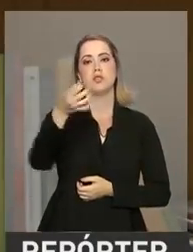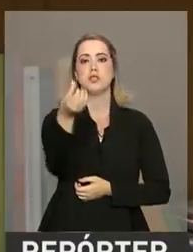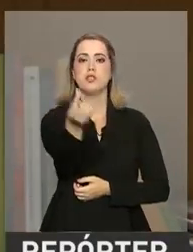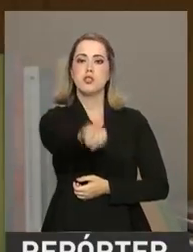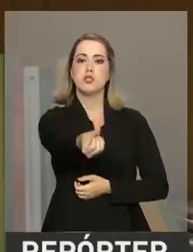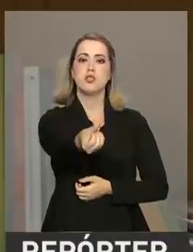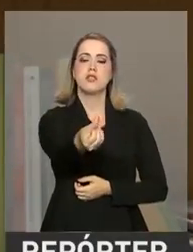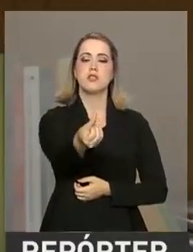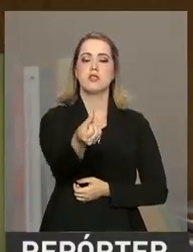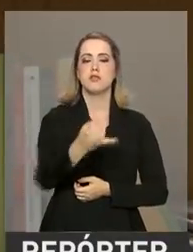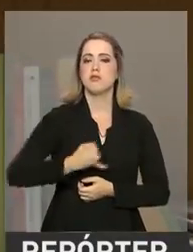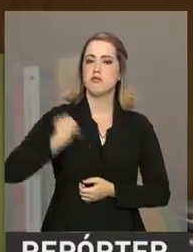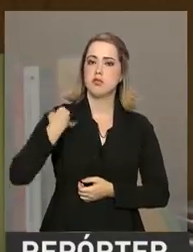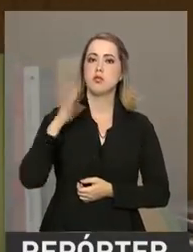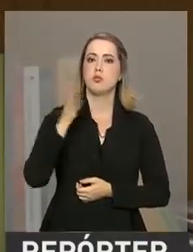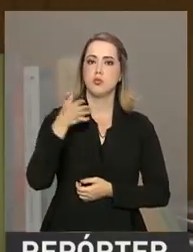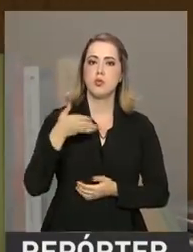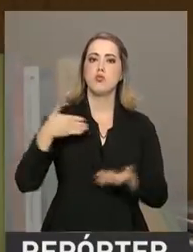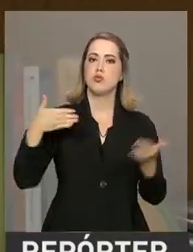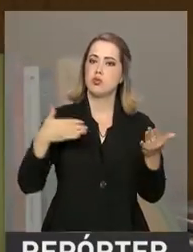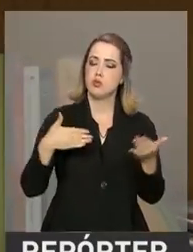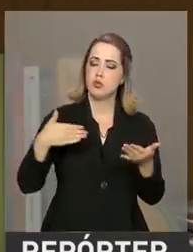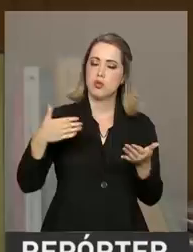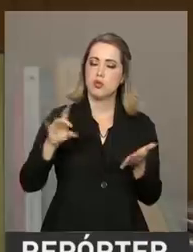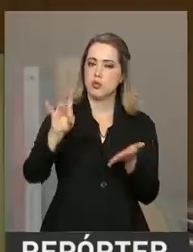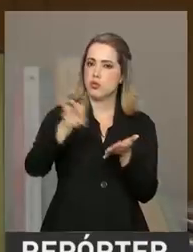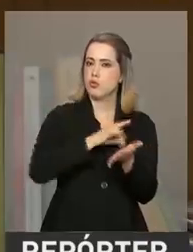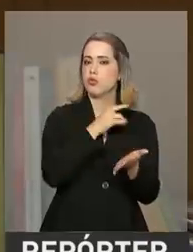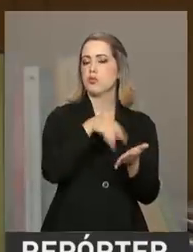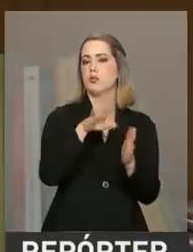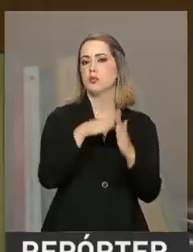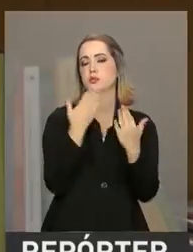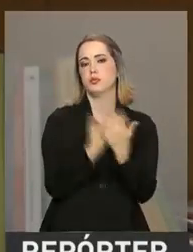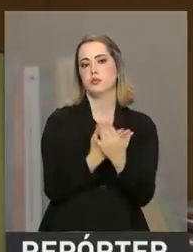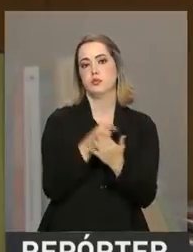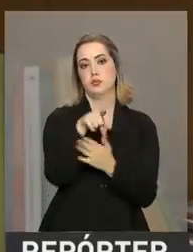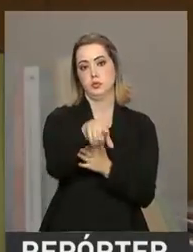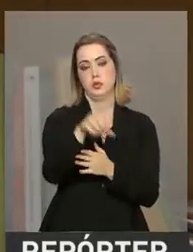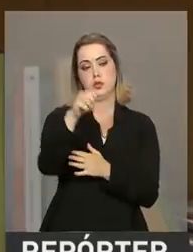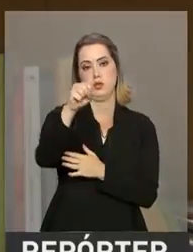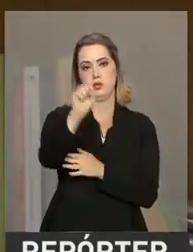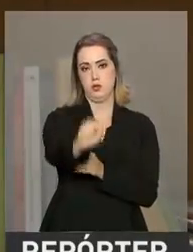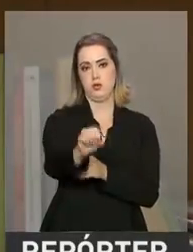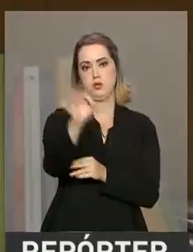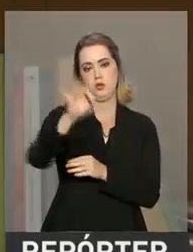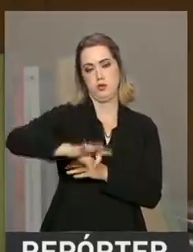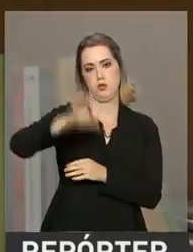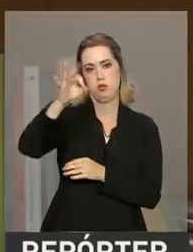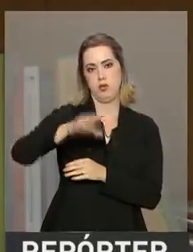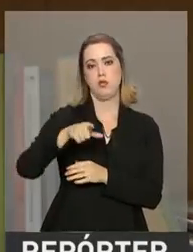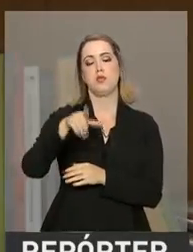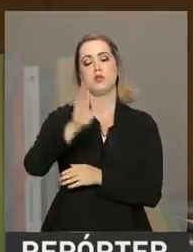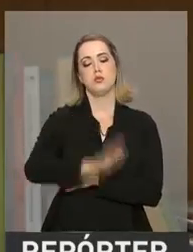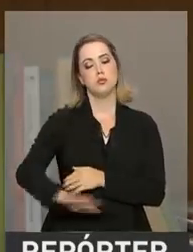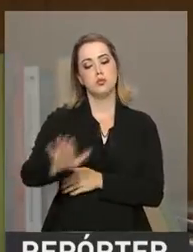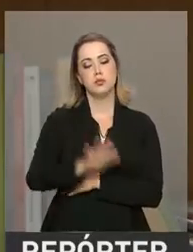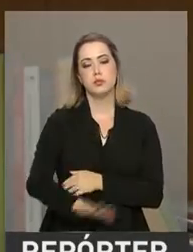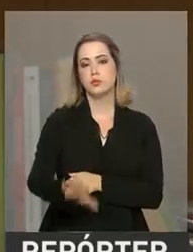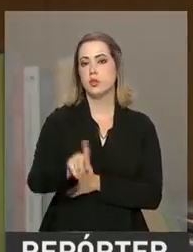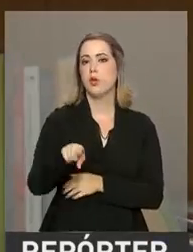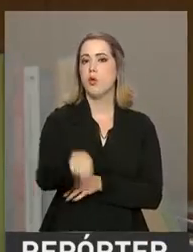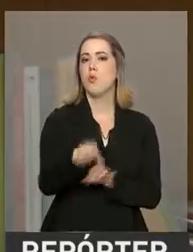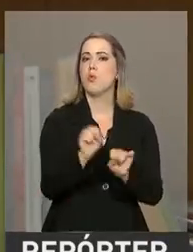anos matriculadas na escola. Se nós oferecermos a essas 98% de crianças